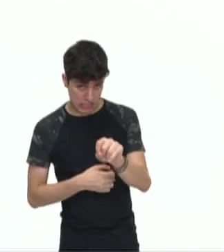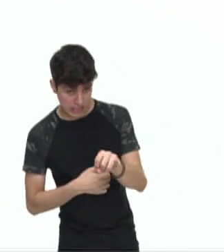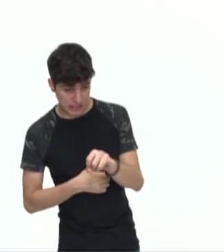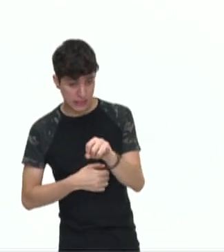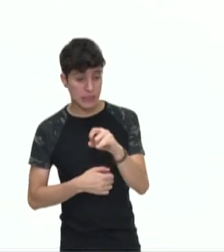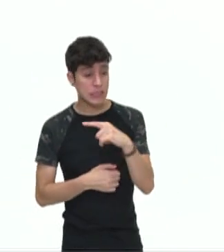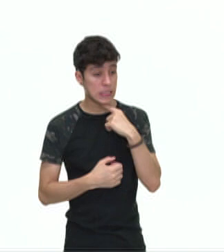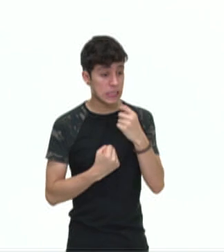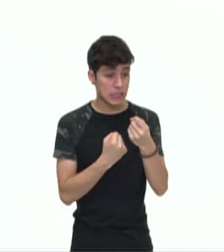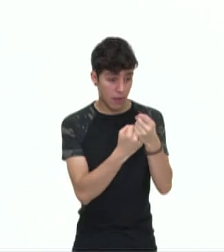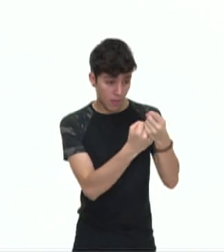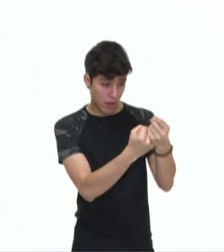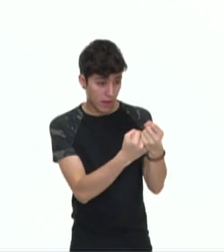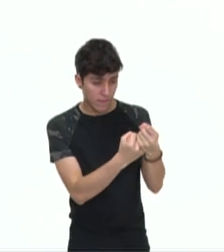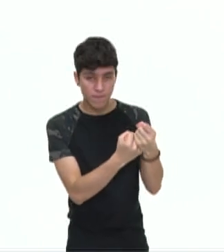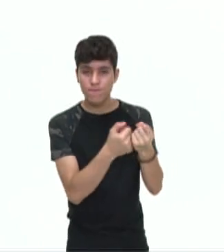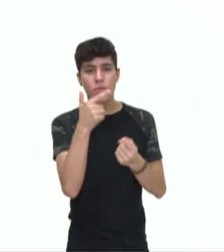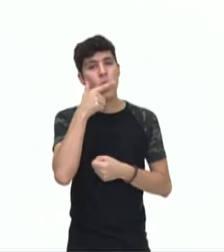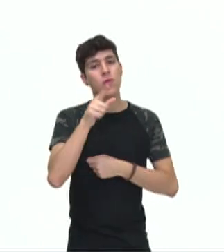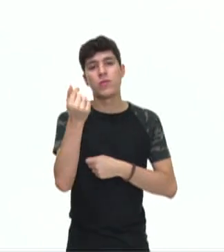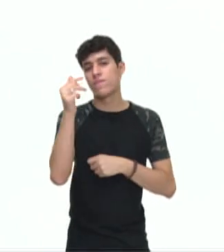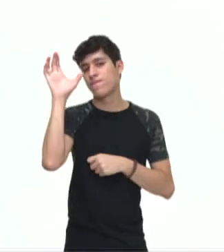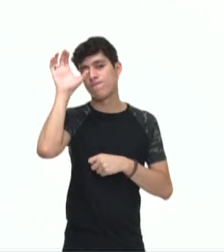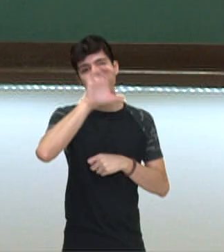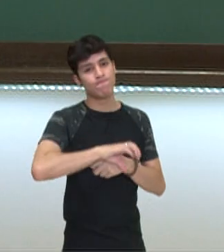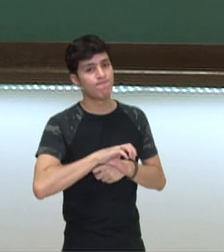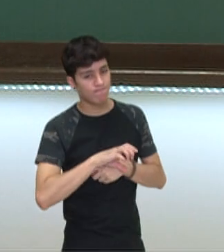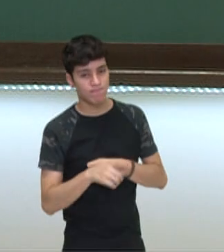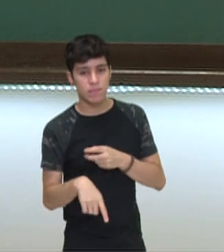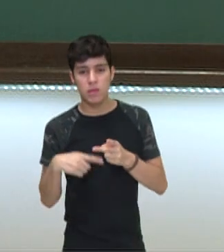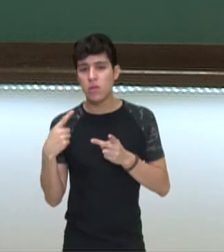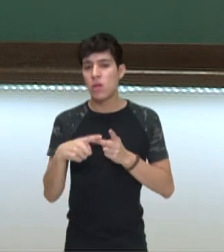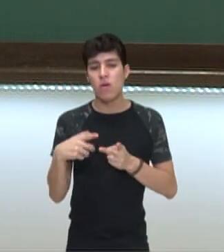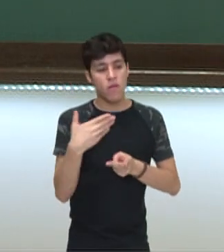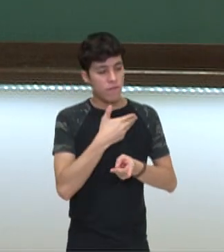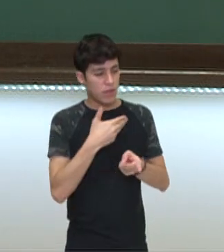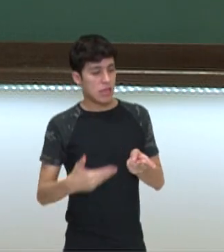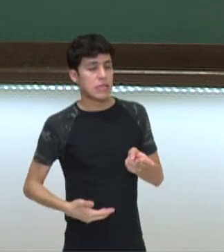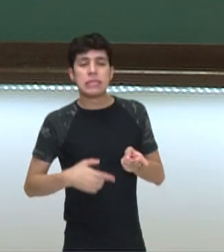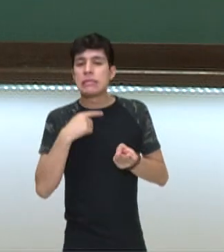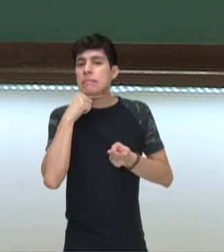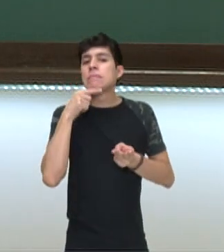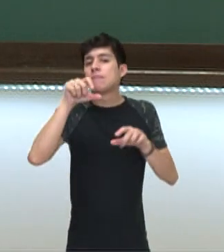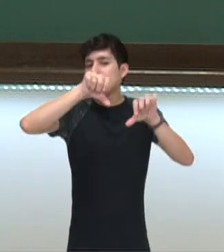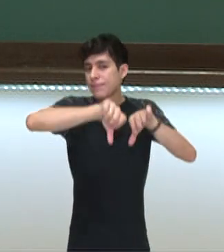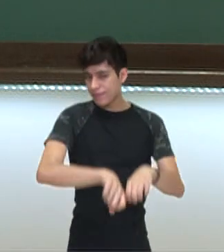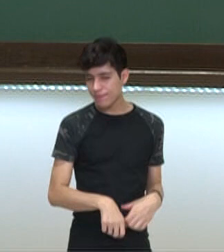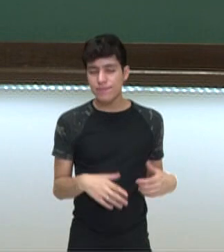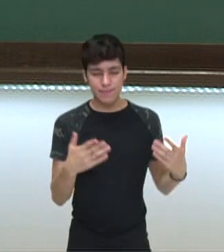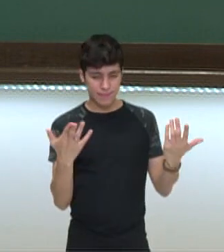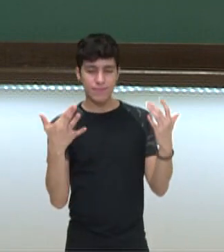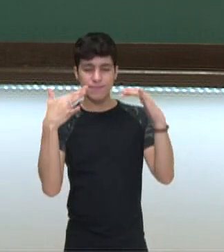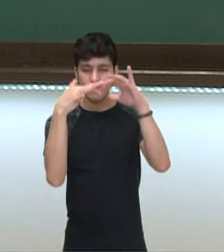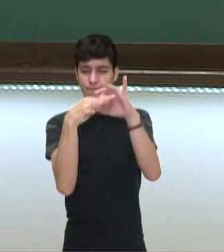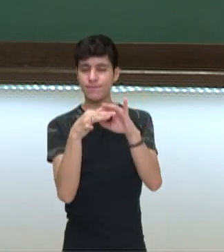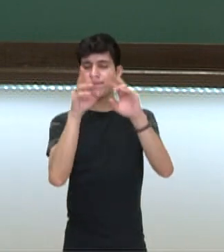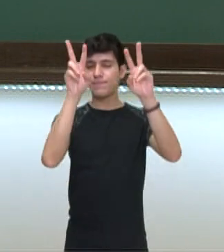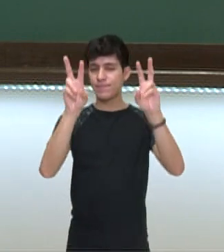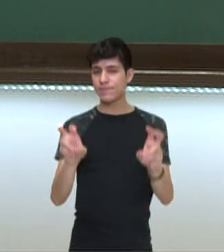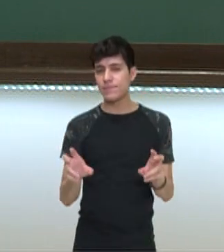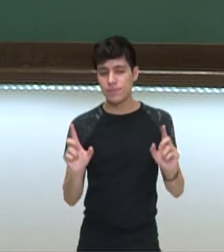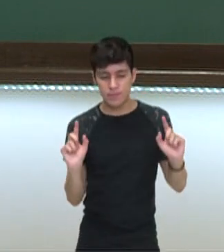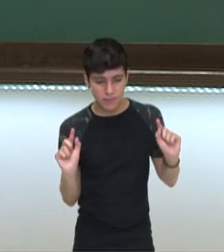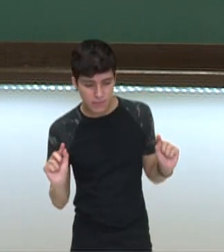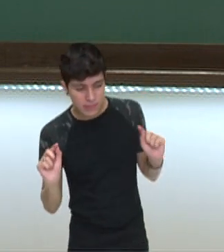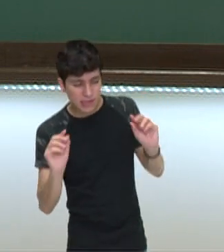aqui corretamente, seu estado não ia receber investimentos, o seu governo não ia receber nada. Então, era uma aliança aqui que nós vamos ter